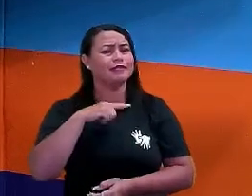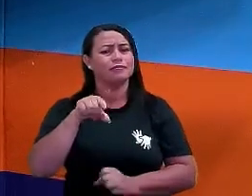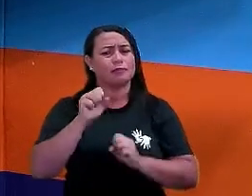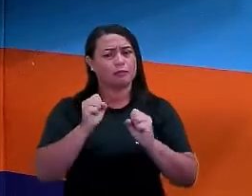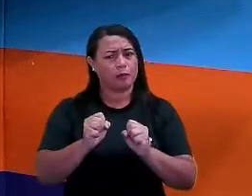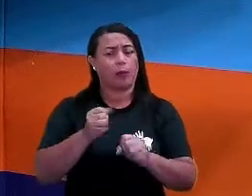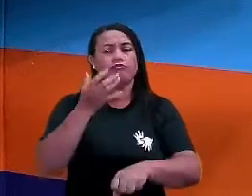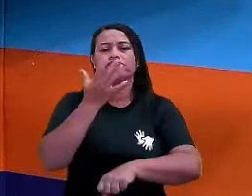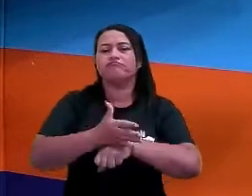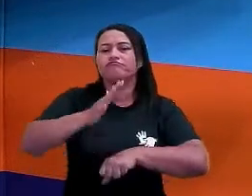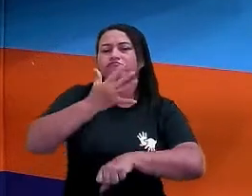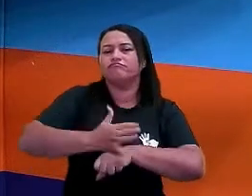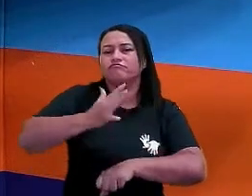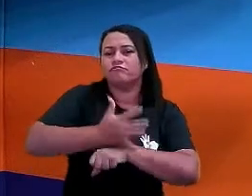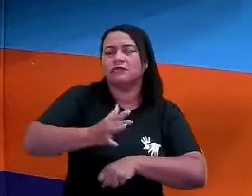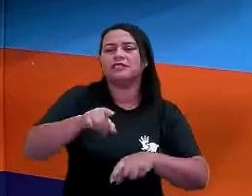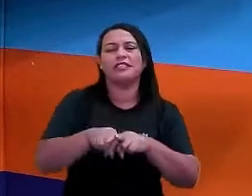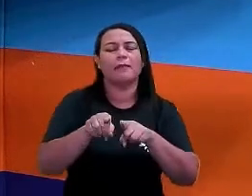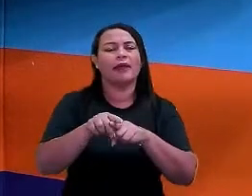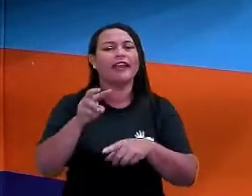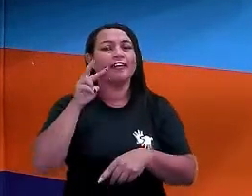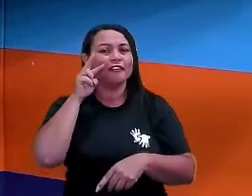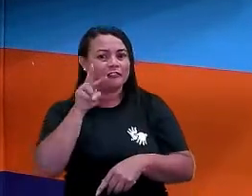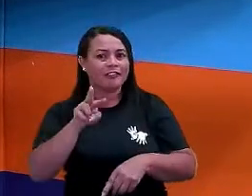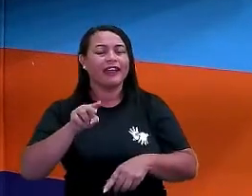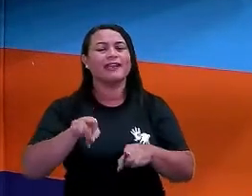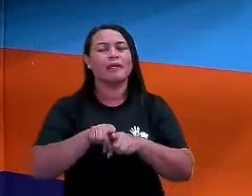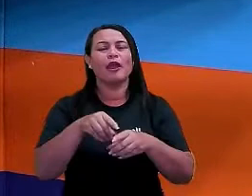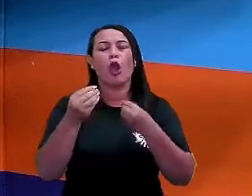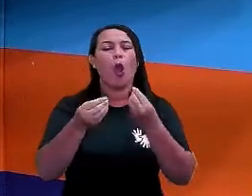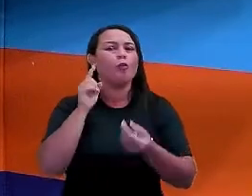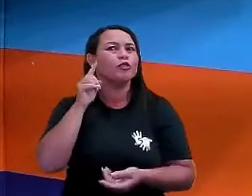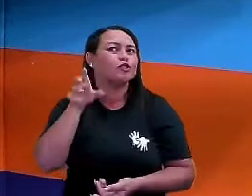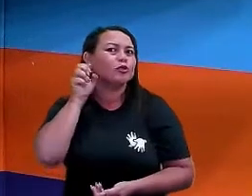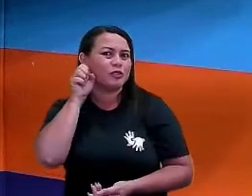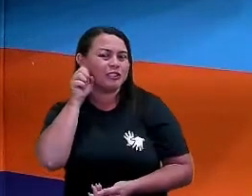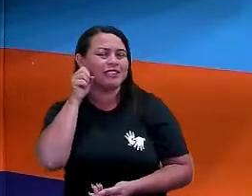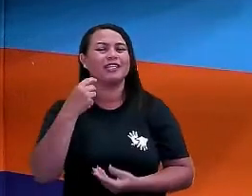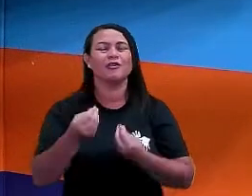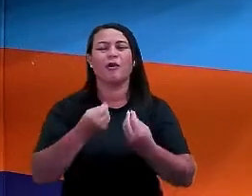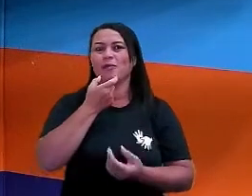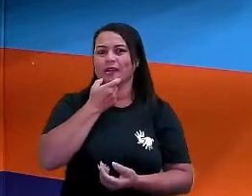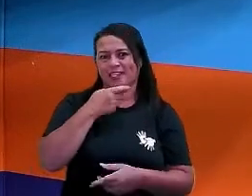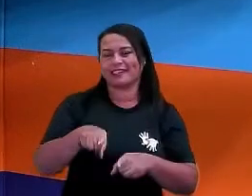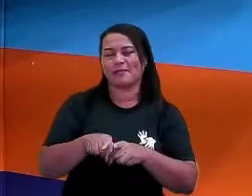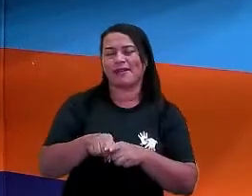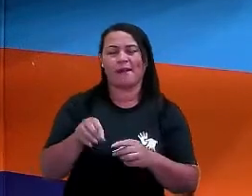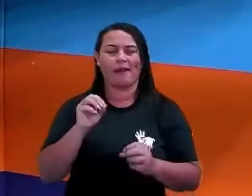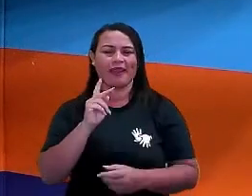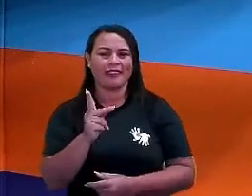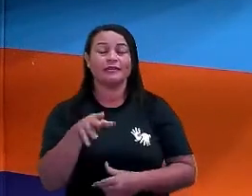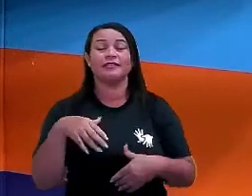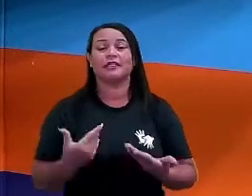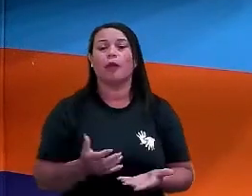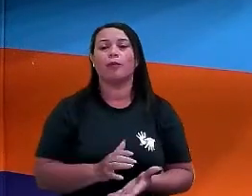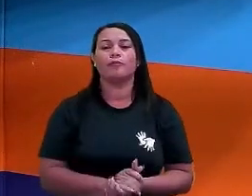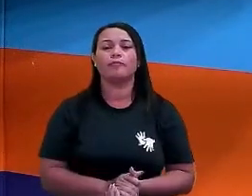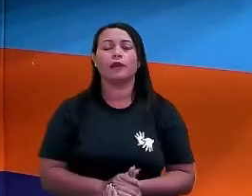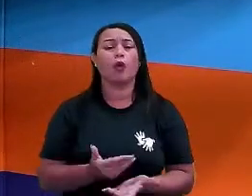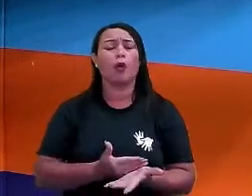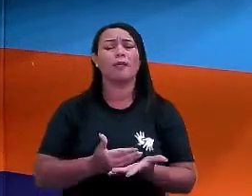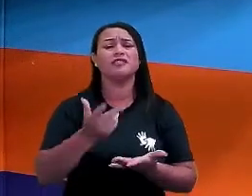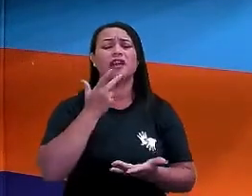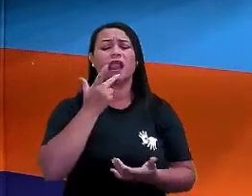possam praticar, além de ver a oralidade aqui pela TV. Let's go? Bem, aí eu começo falando